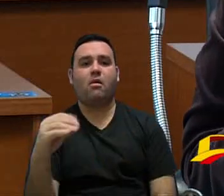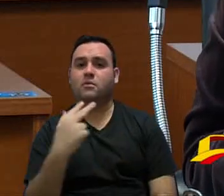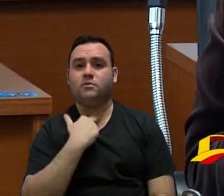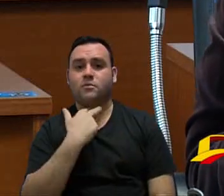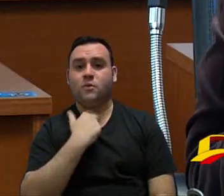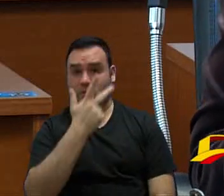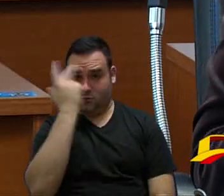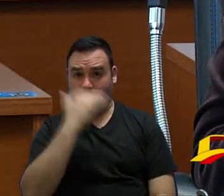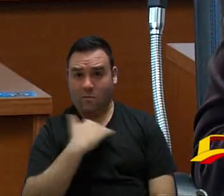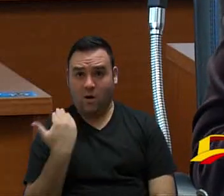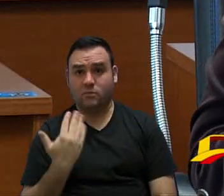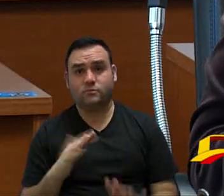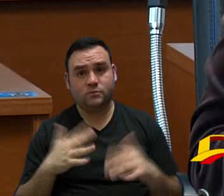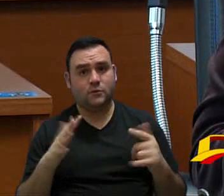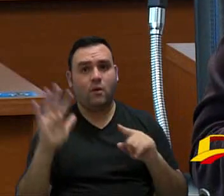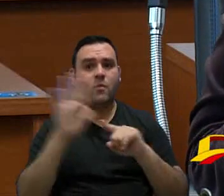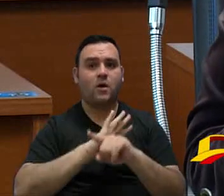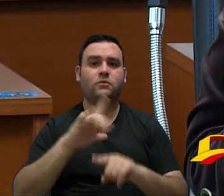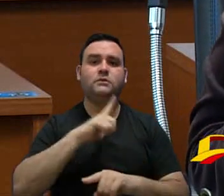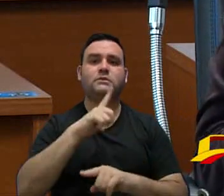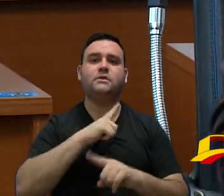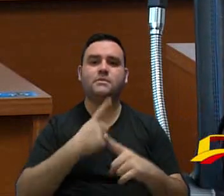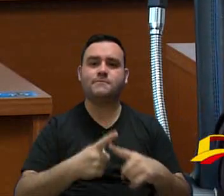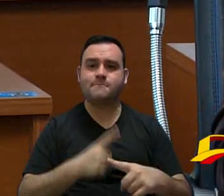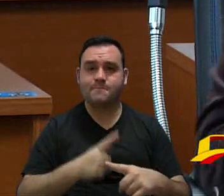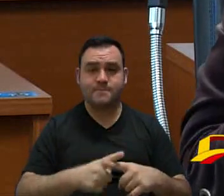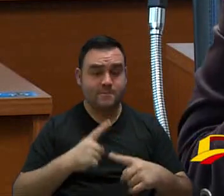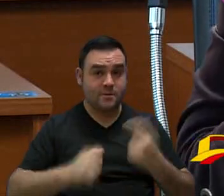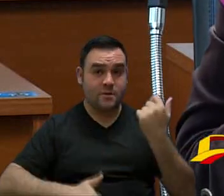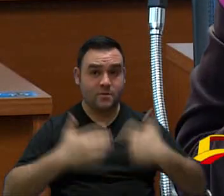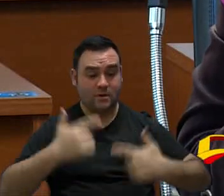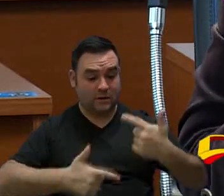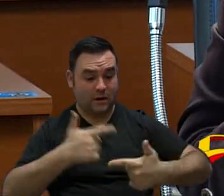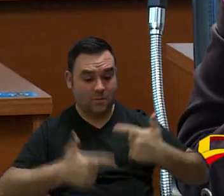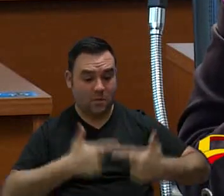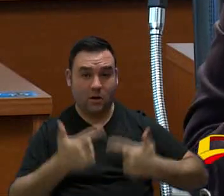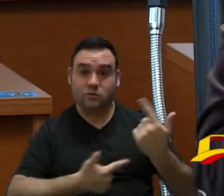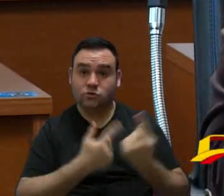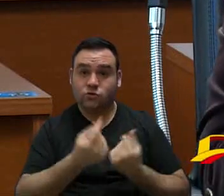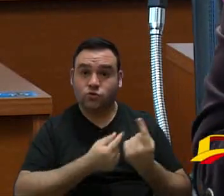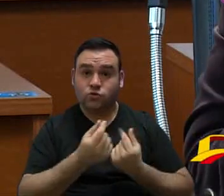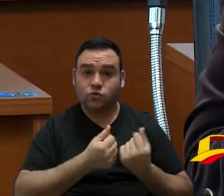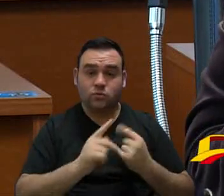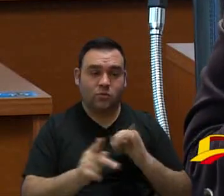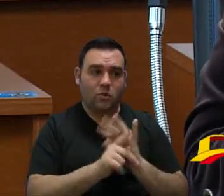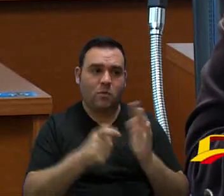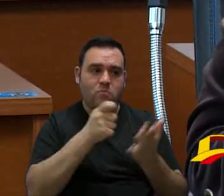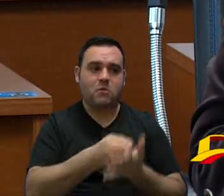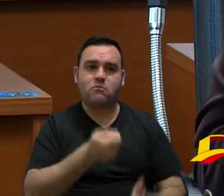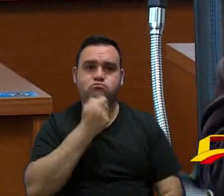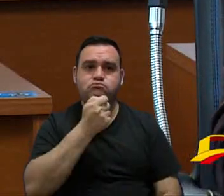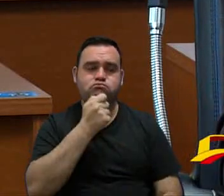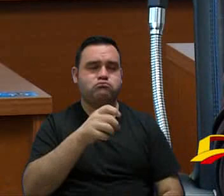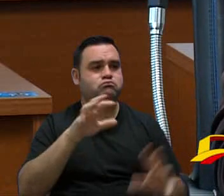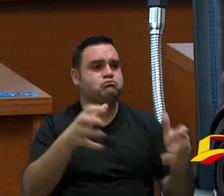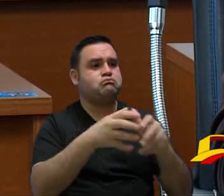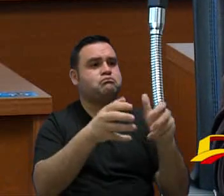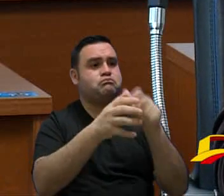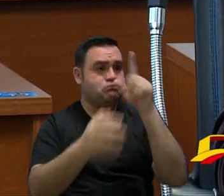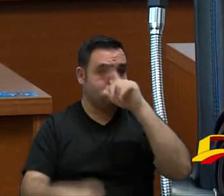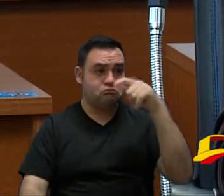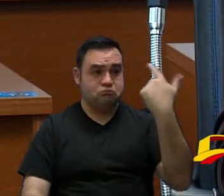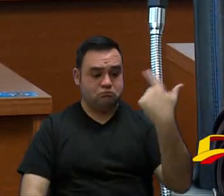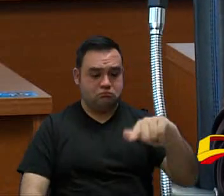então essa é esse é um questionamento que eu faço porque uma prestação de serviço de recursos que não estão sendo pagos a entidades